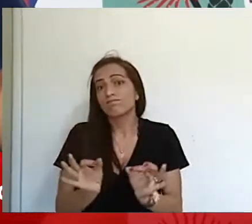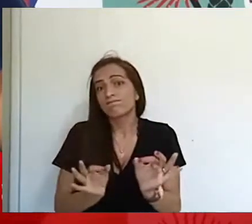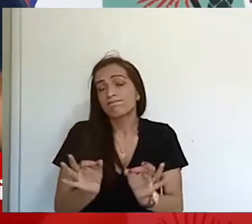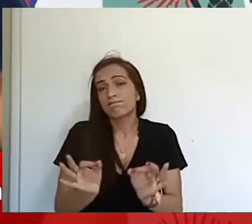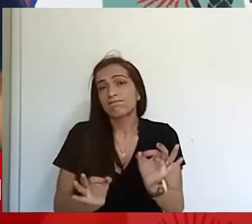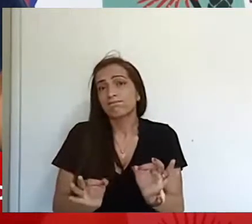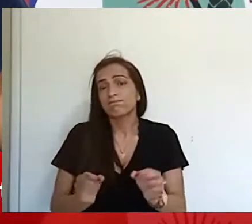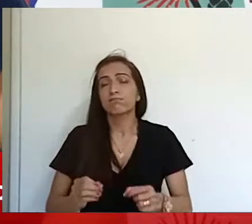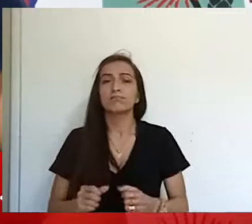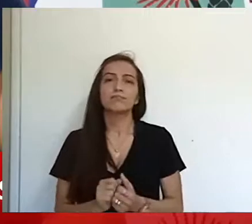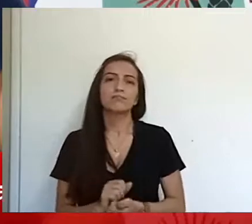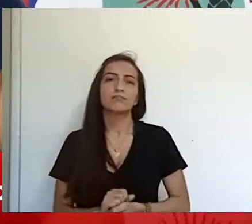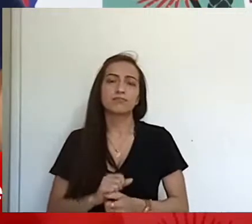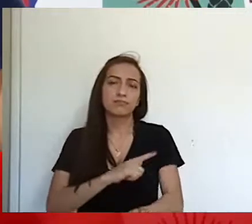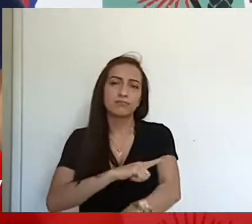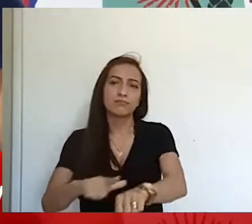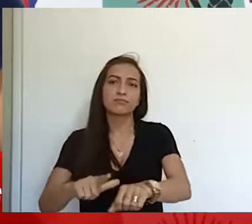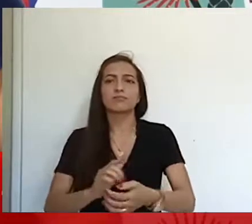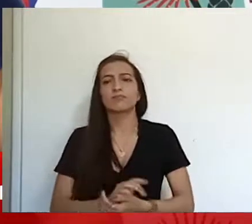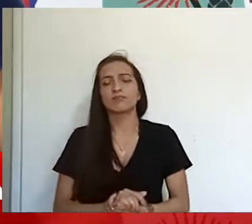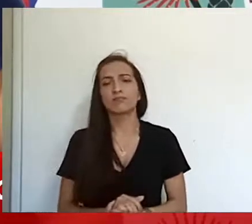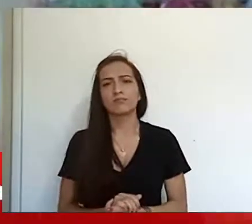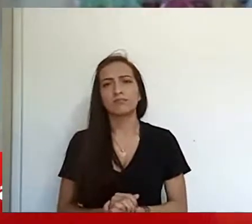modelo de educação?